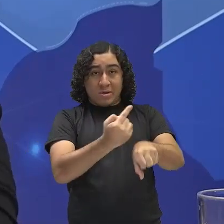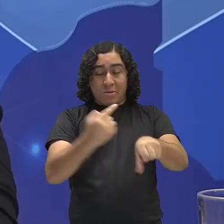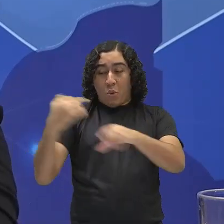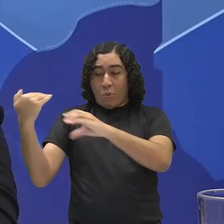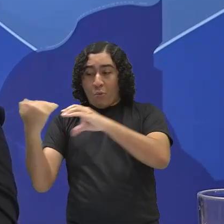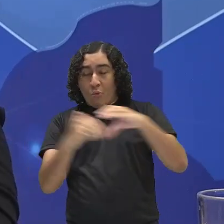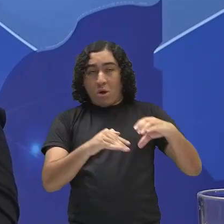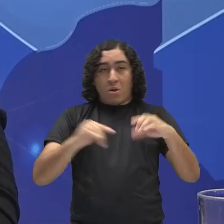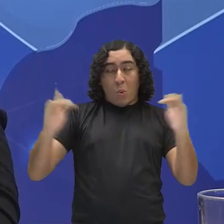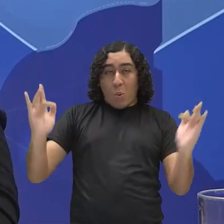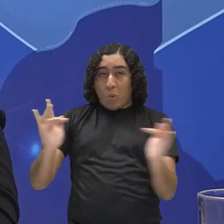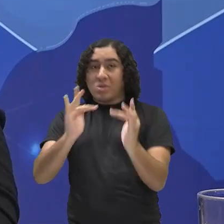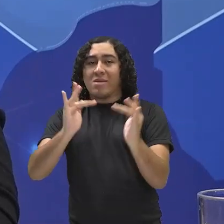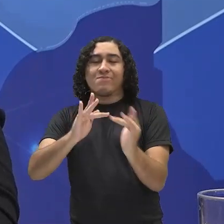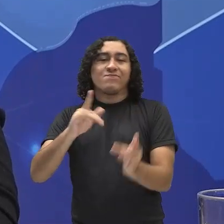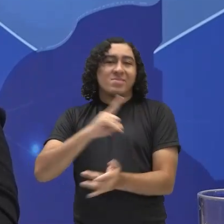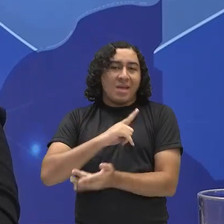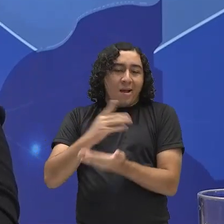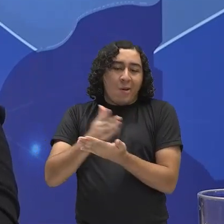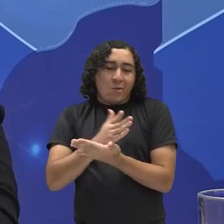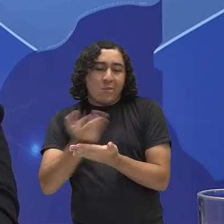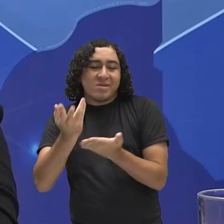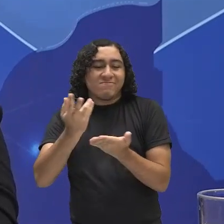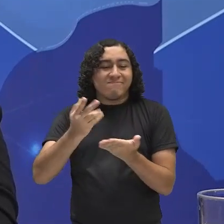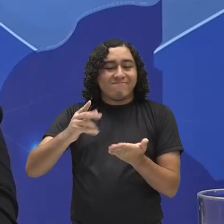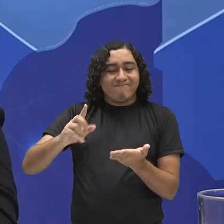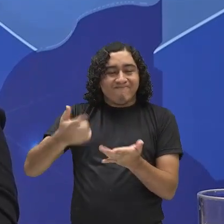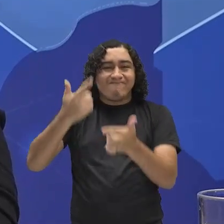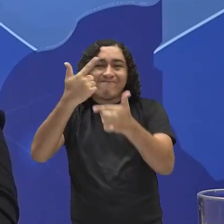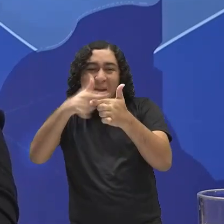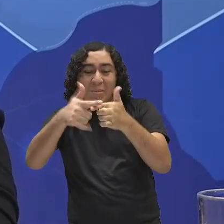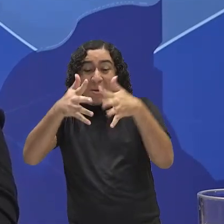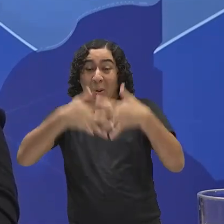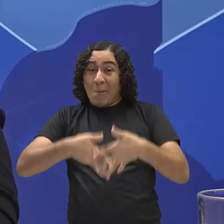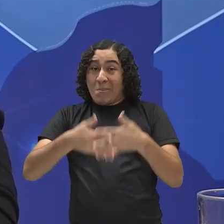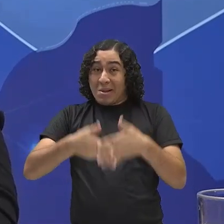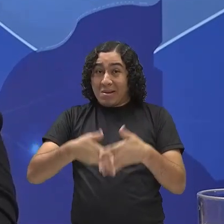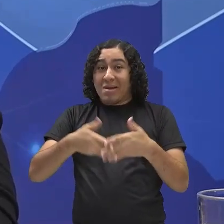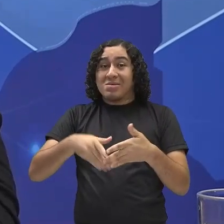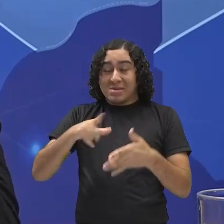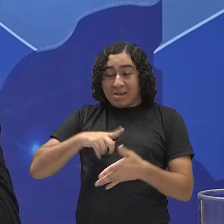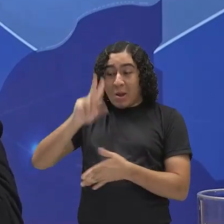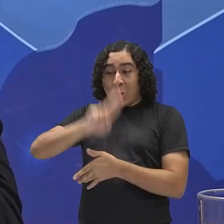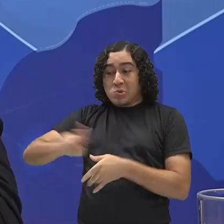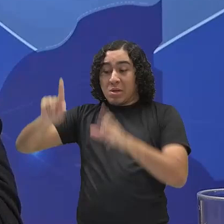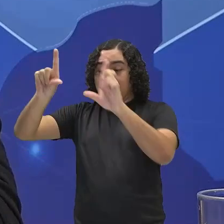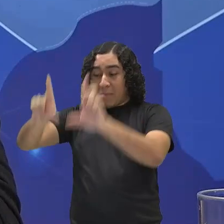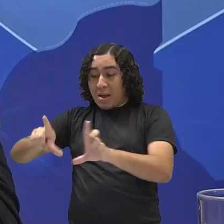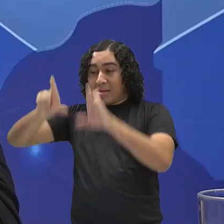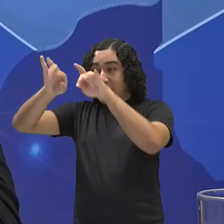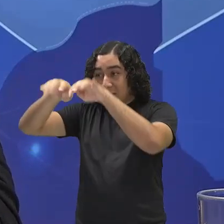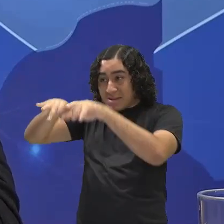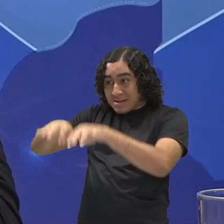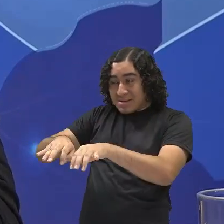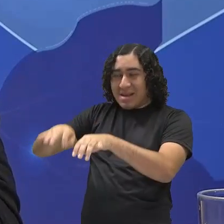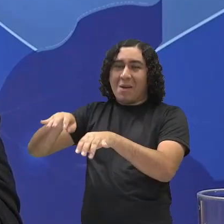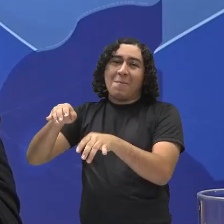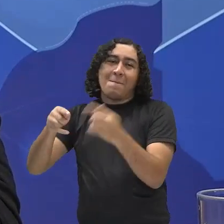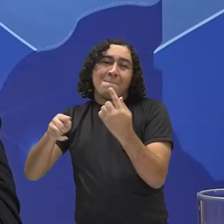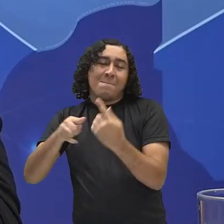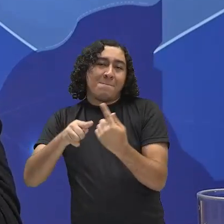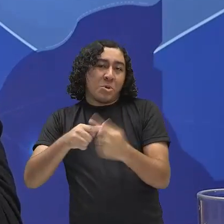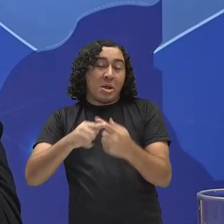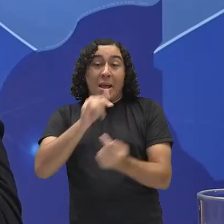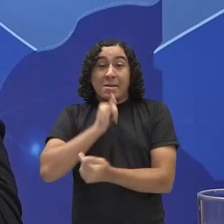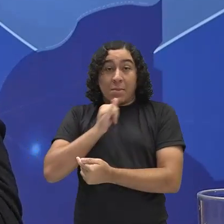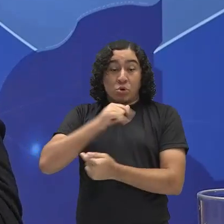tem algumas diretrizes ali que a gente não consegue solucionar remotamente, que é justamente fazer uma troca de um cabo, trocar um